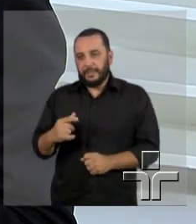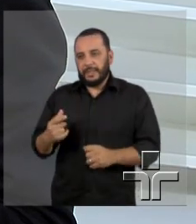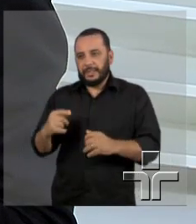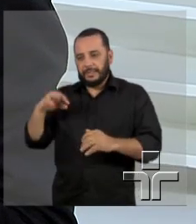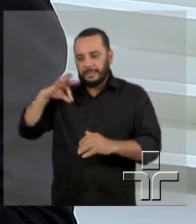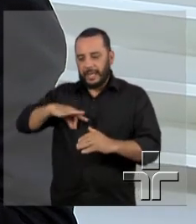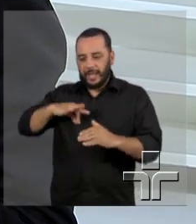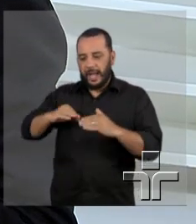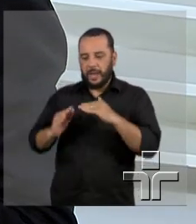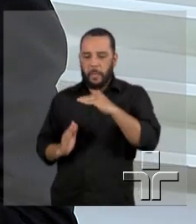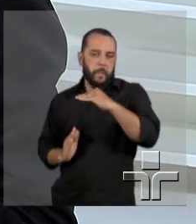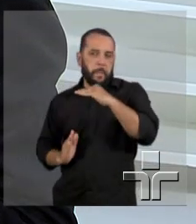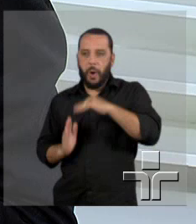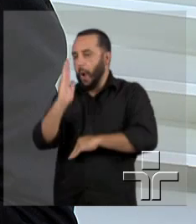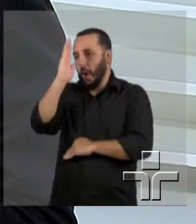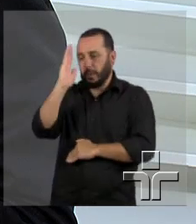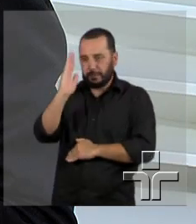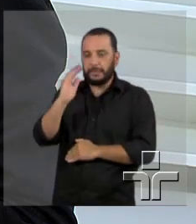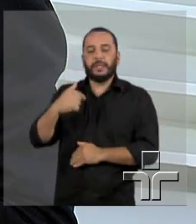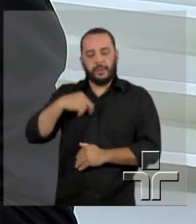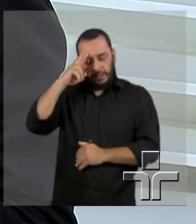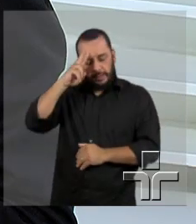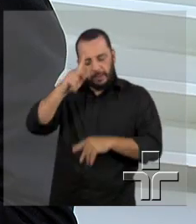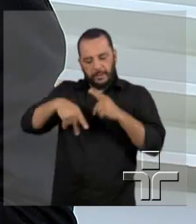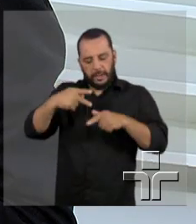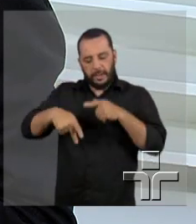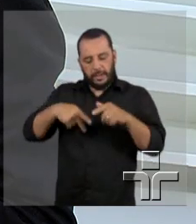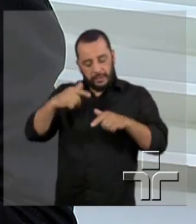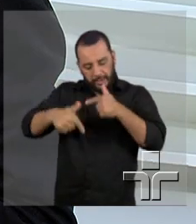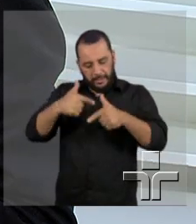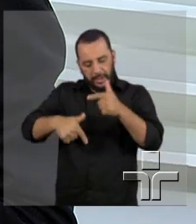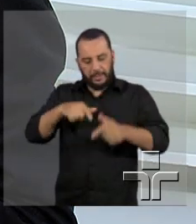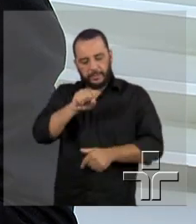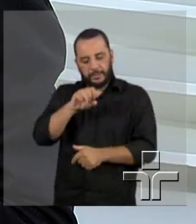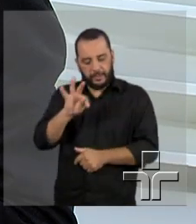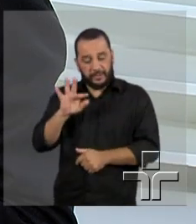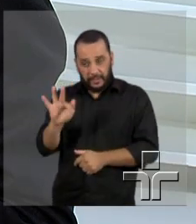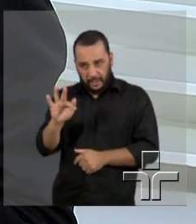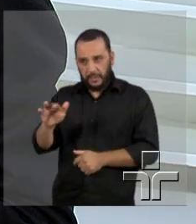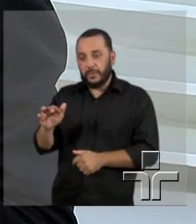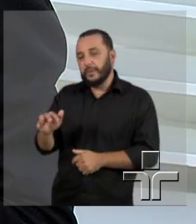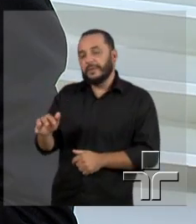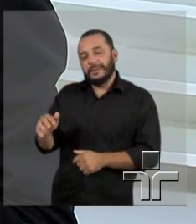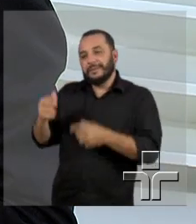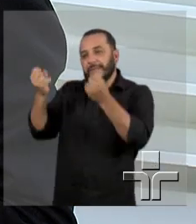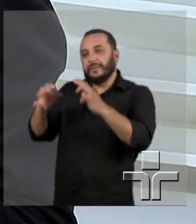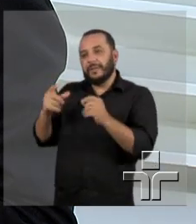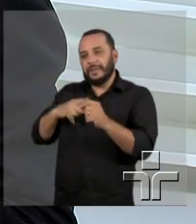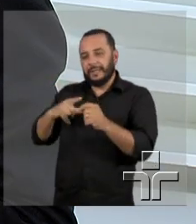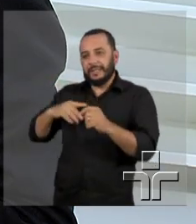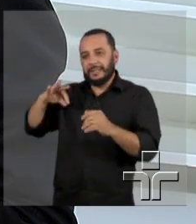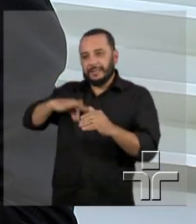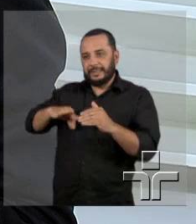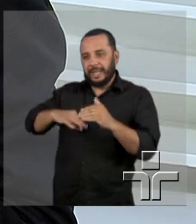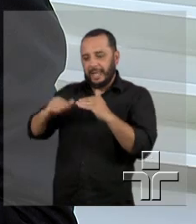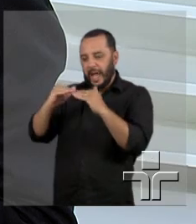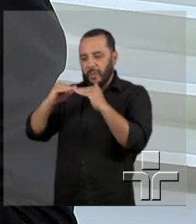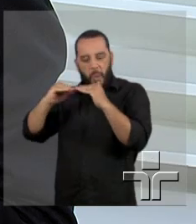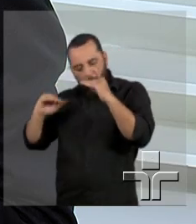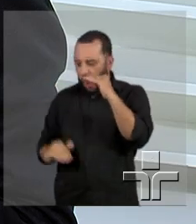dizia, assim como não pode haver um subpiso, não pode haver um